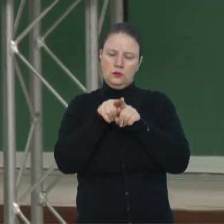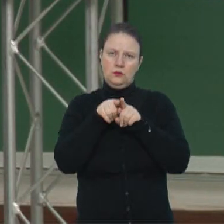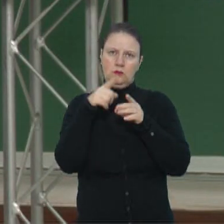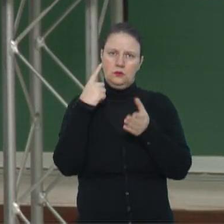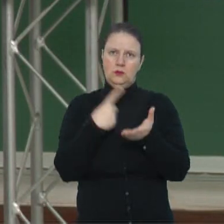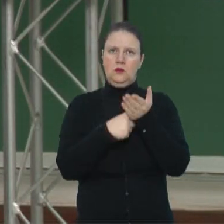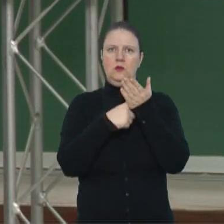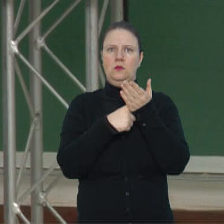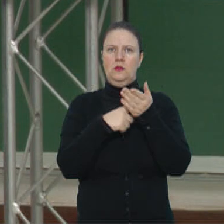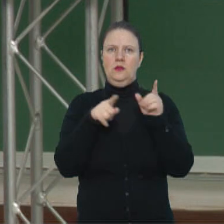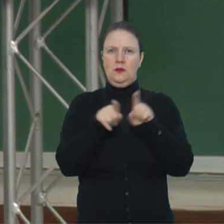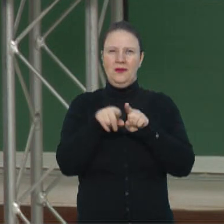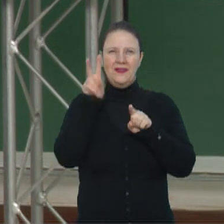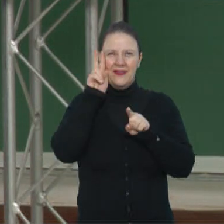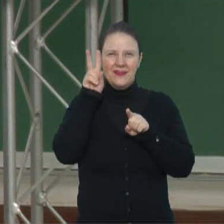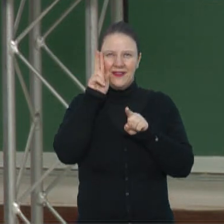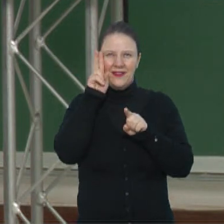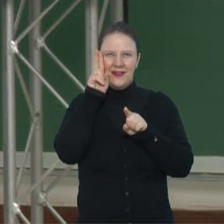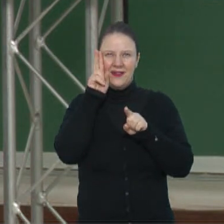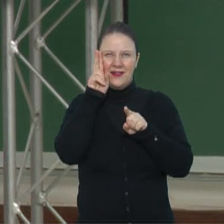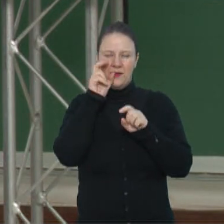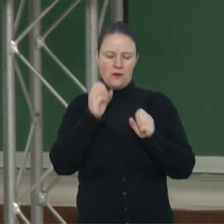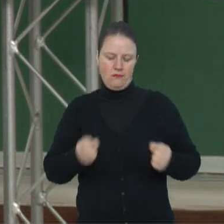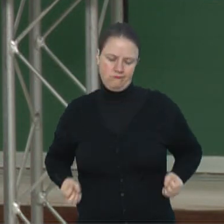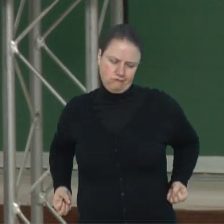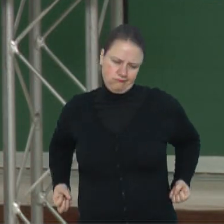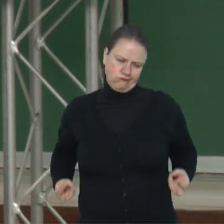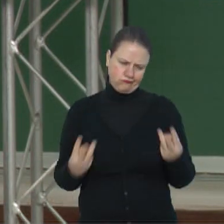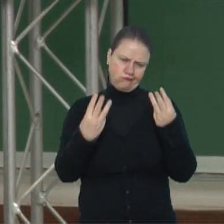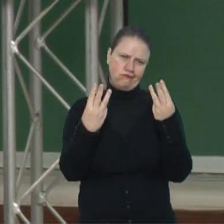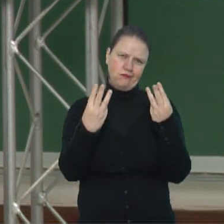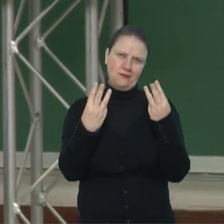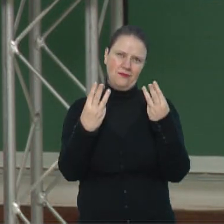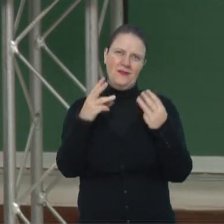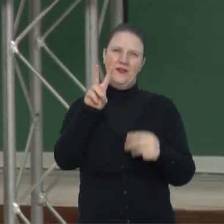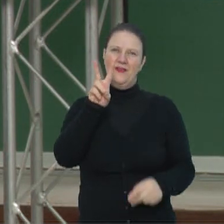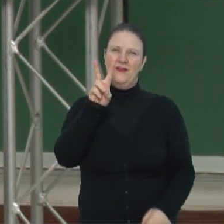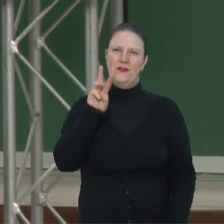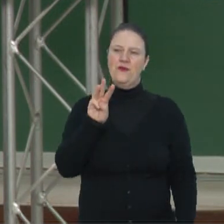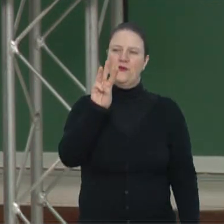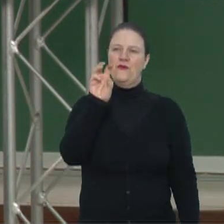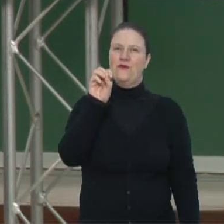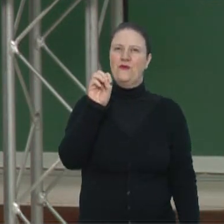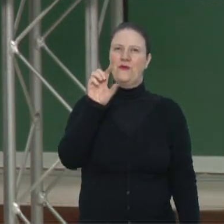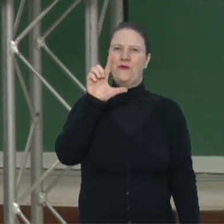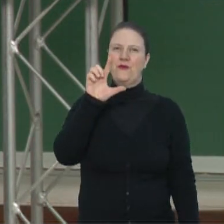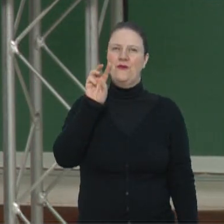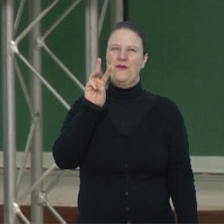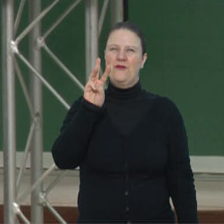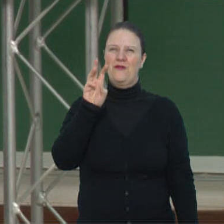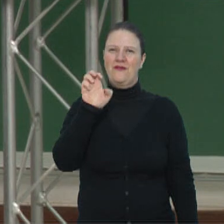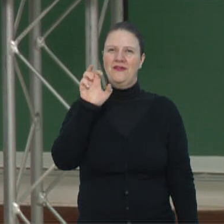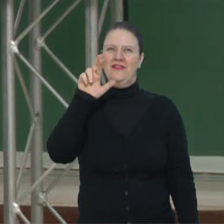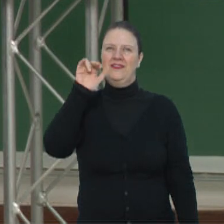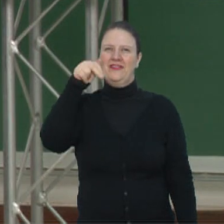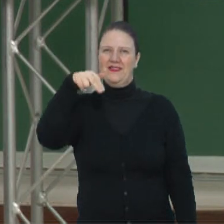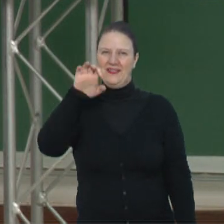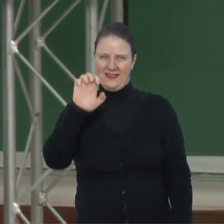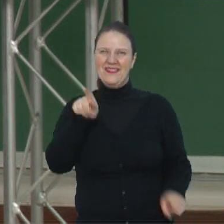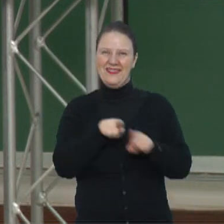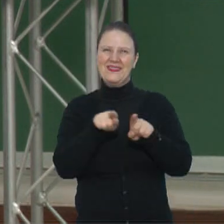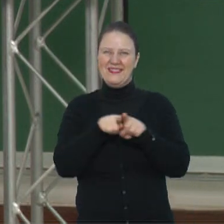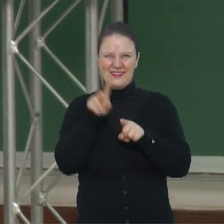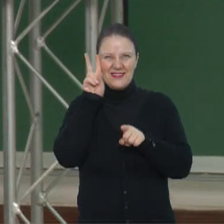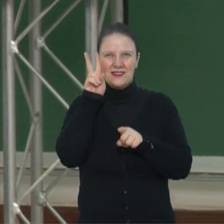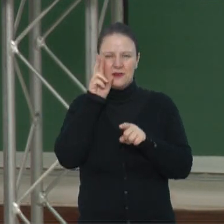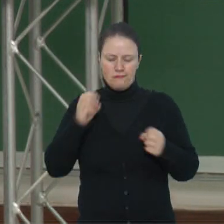era do Wolverine, lembram? Então, hoje nós temos uma atriz, ela é atriz, cantora americana, compositora também,